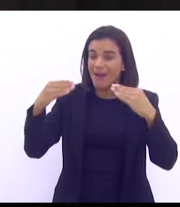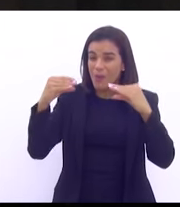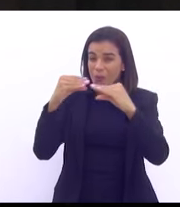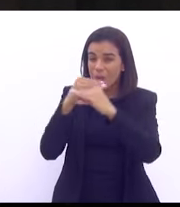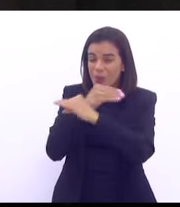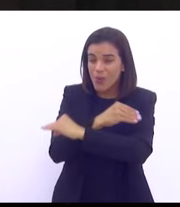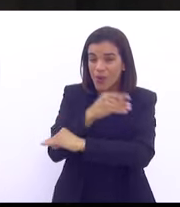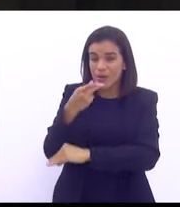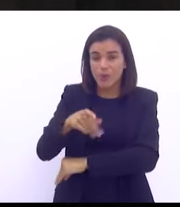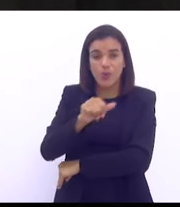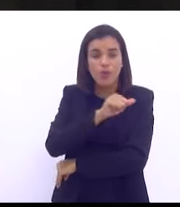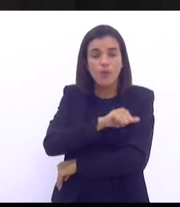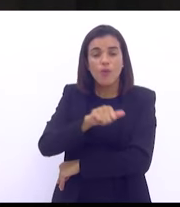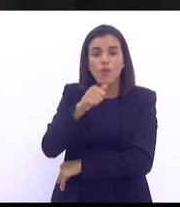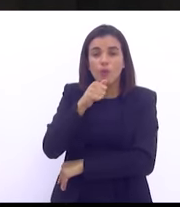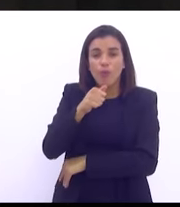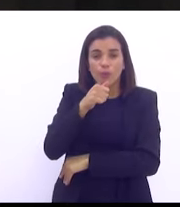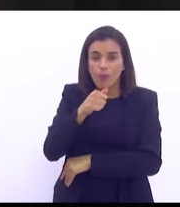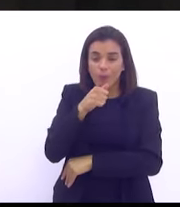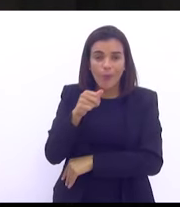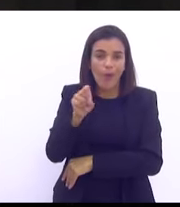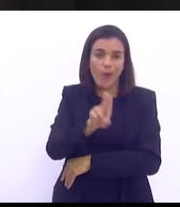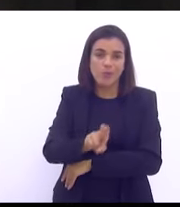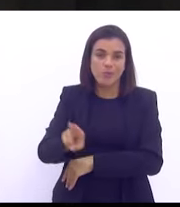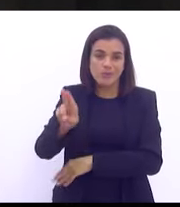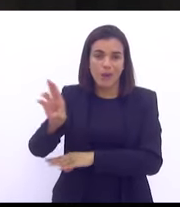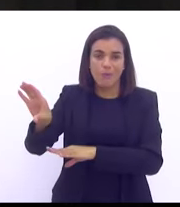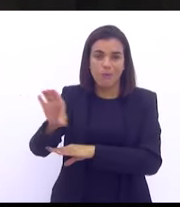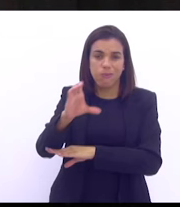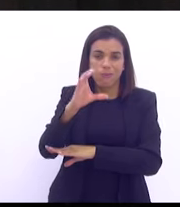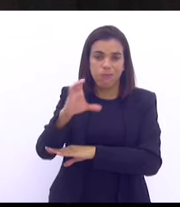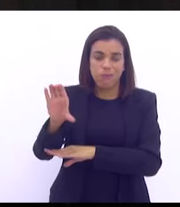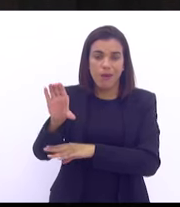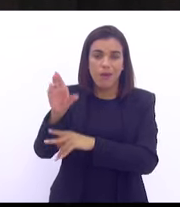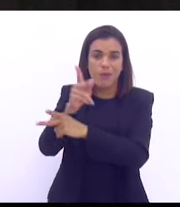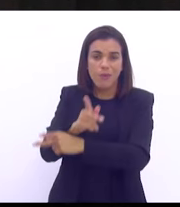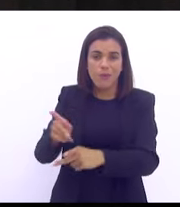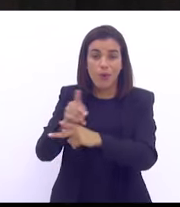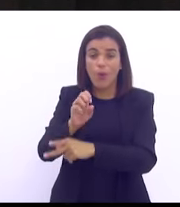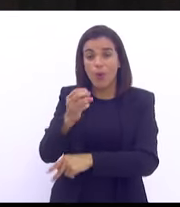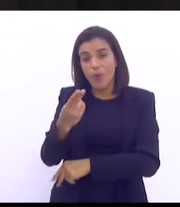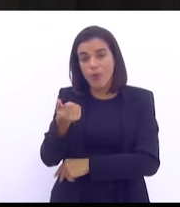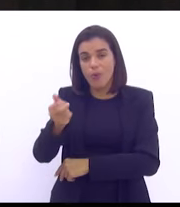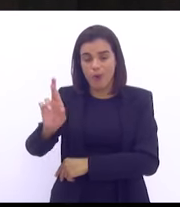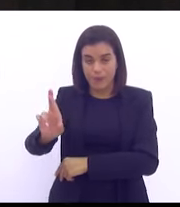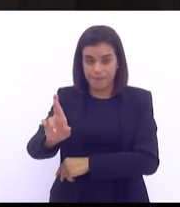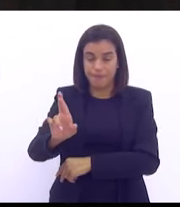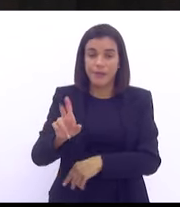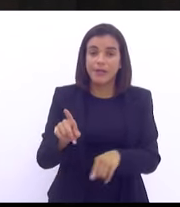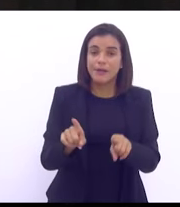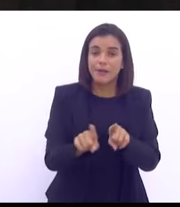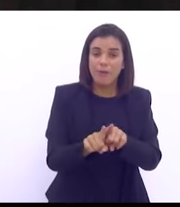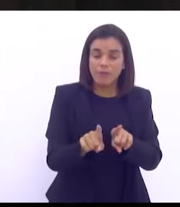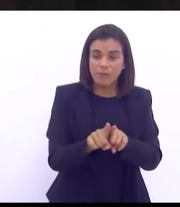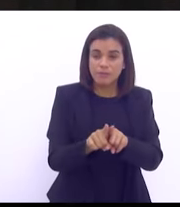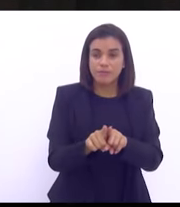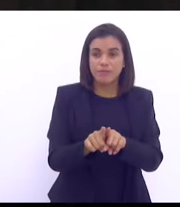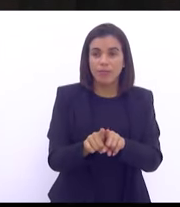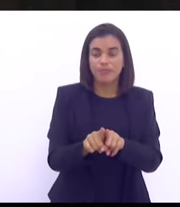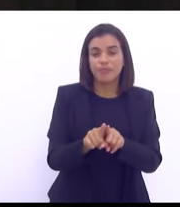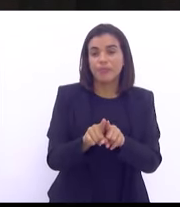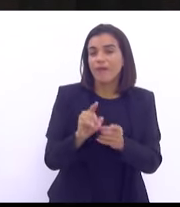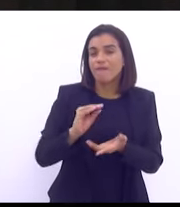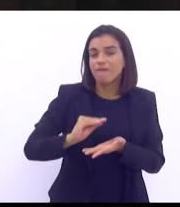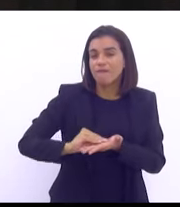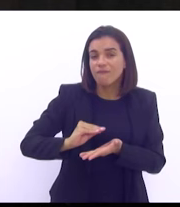sem sequer poder usar ventilador ou ar-condicionado. E, além disso, a